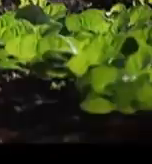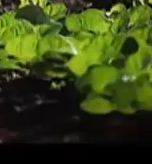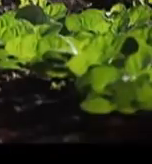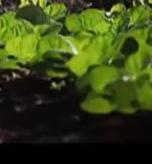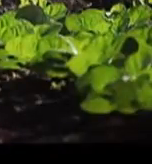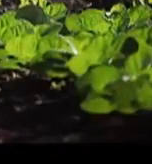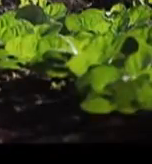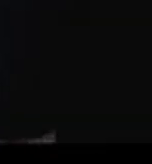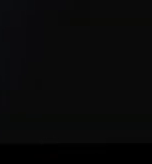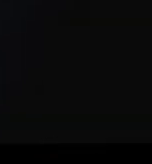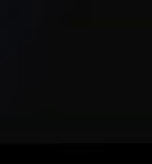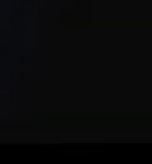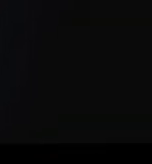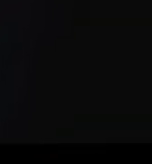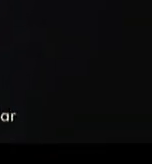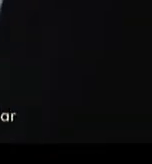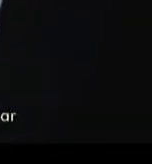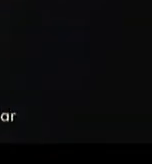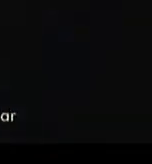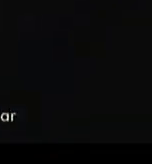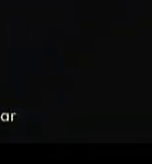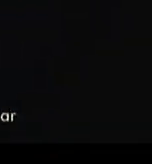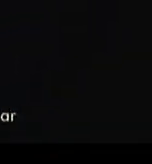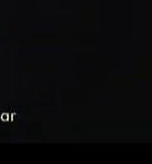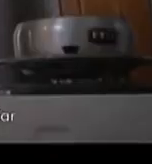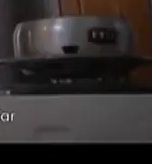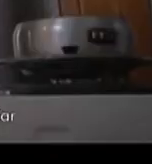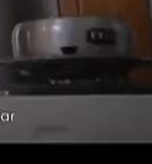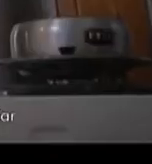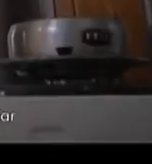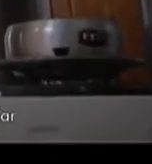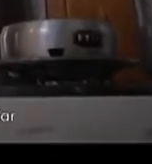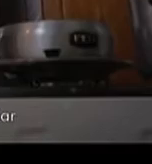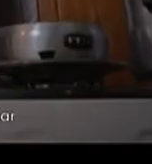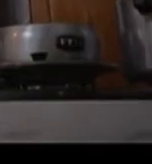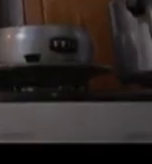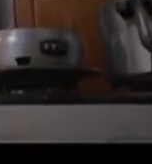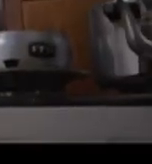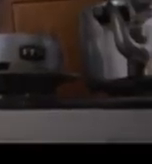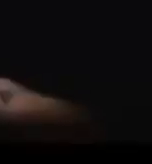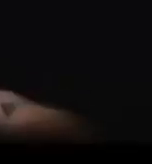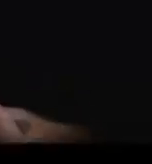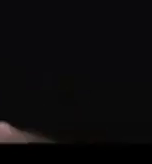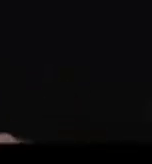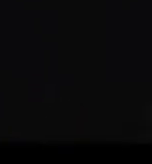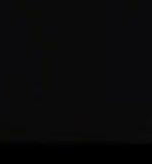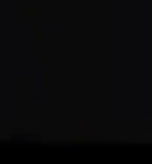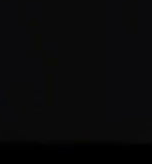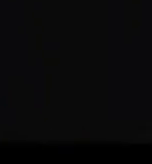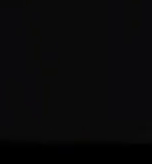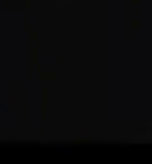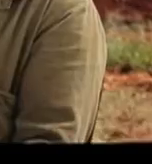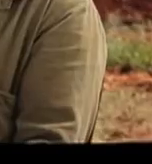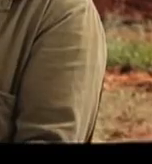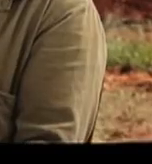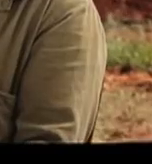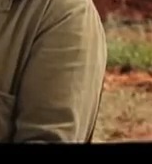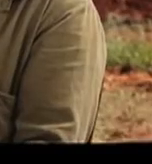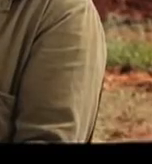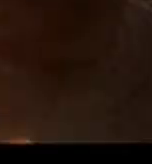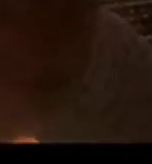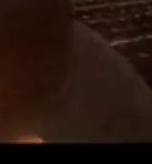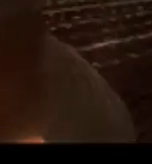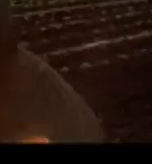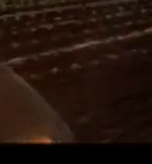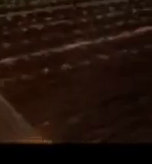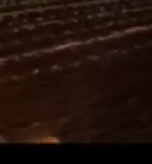PAA, programa do governo federal que compra alimentos da agricultura familiar e destina à população pobre. Hoje eu sinto